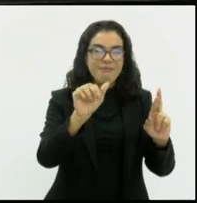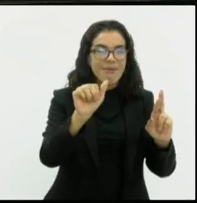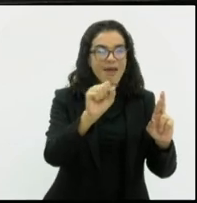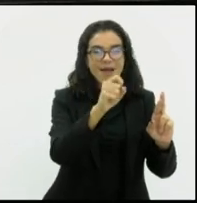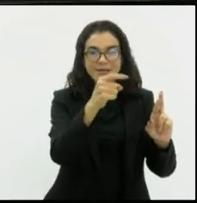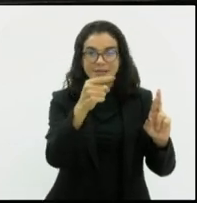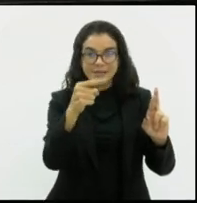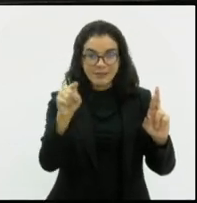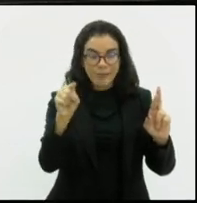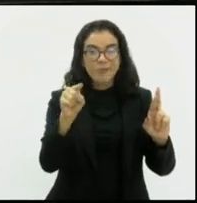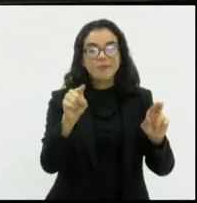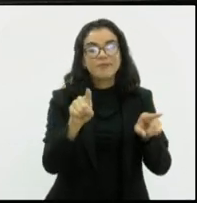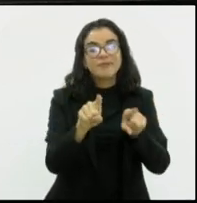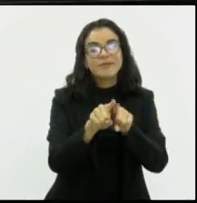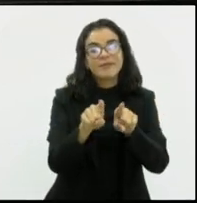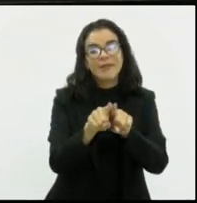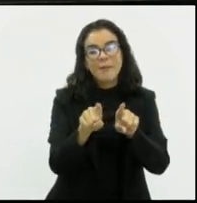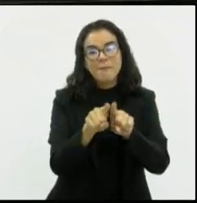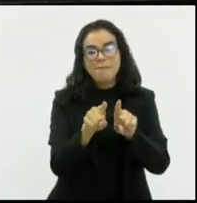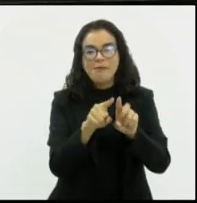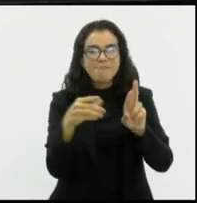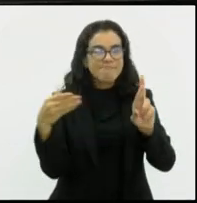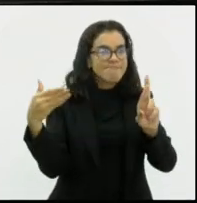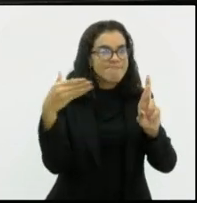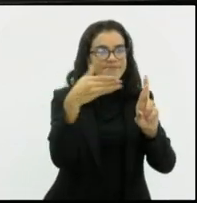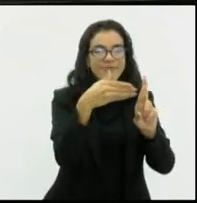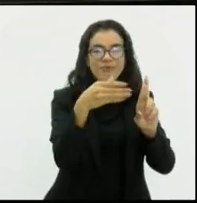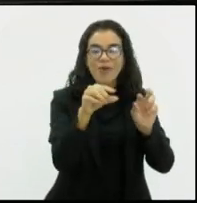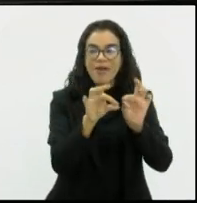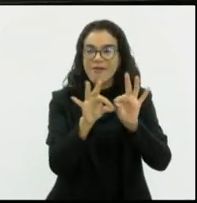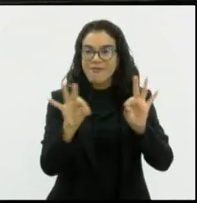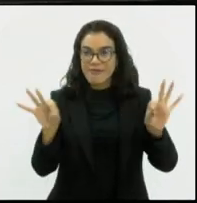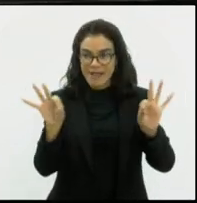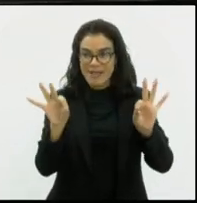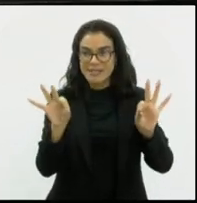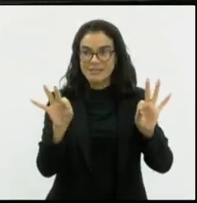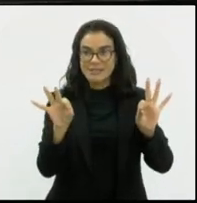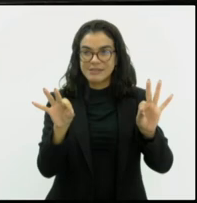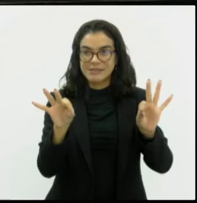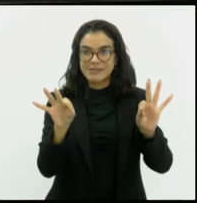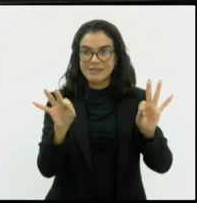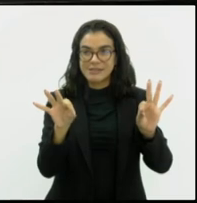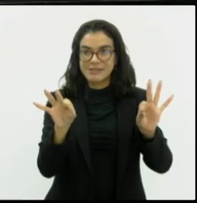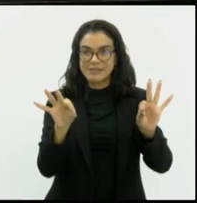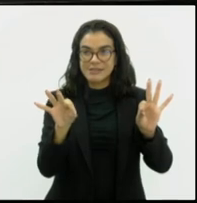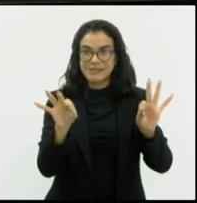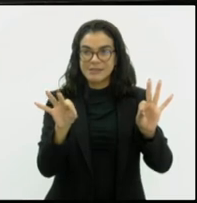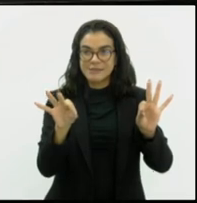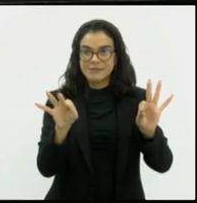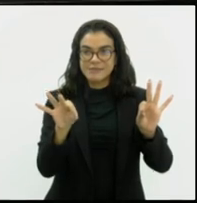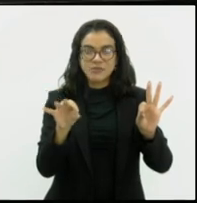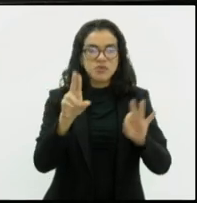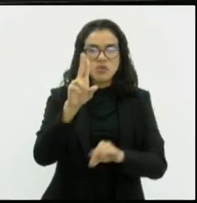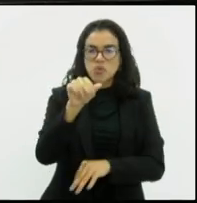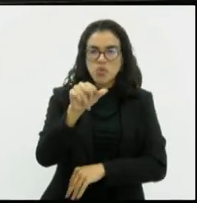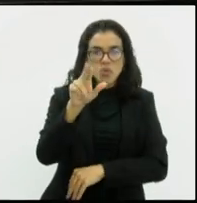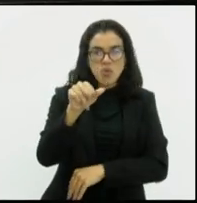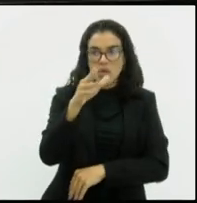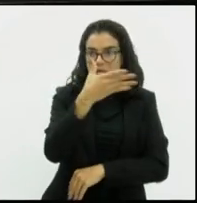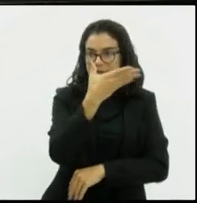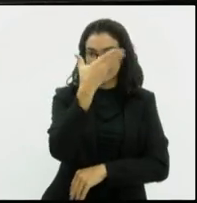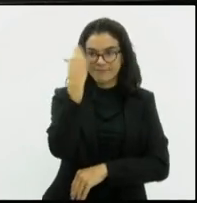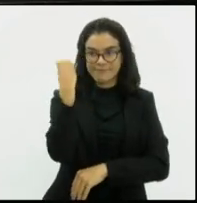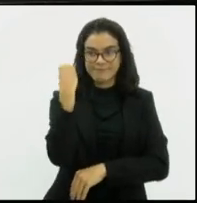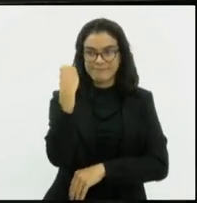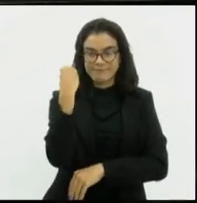resumo a minha fala a ele com uma frase, que eu disse a ele uma vez isso, e nunca mais eu esqueci,